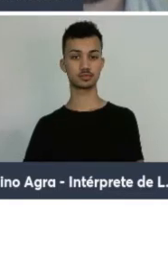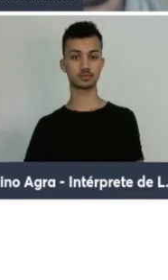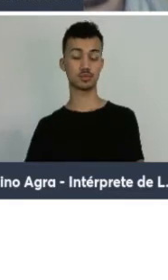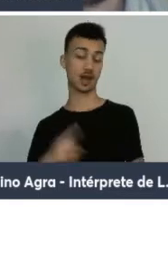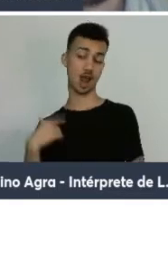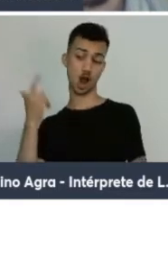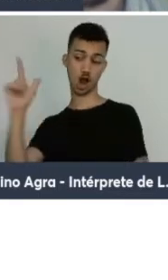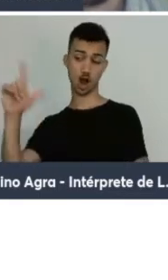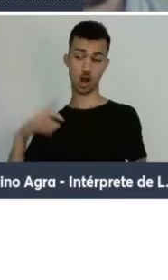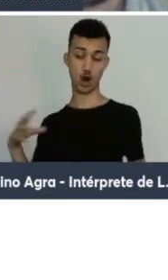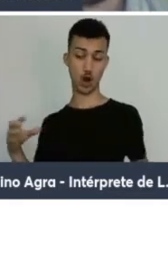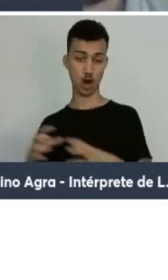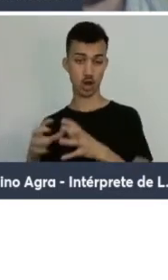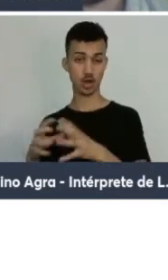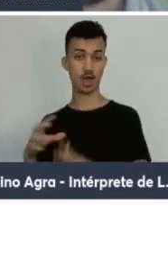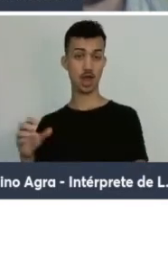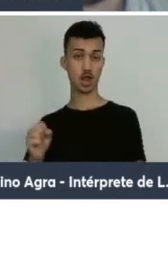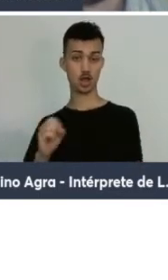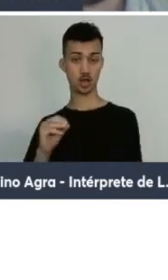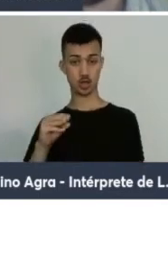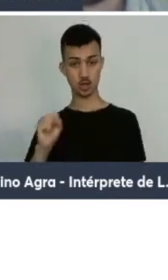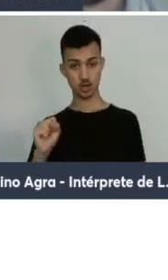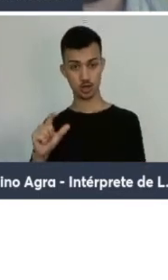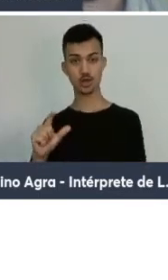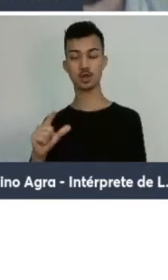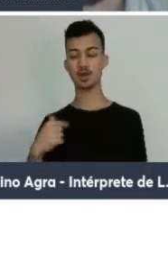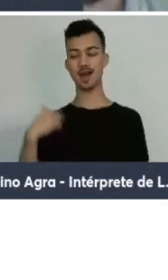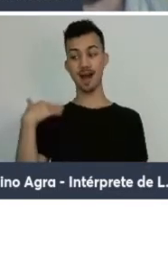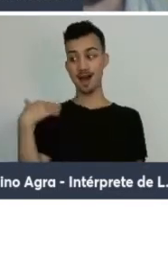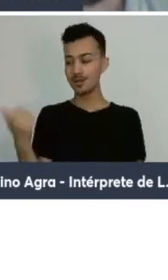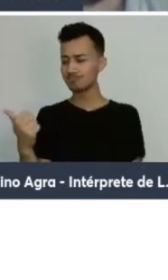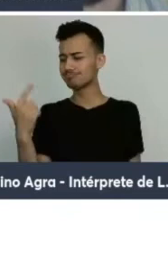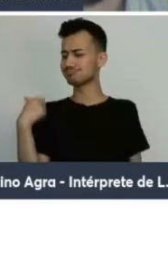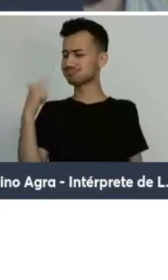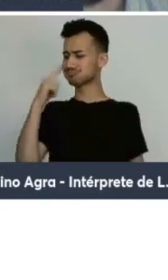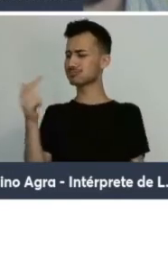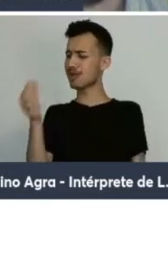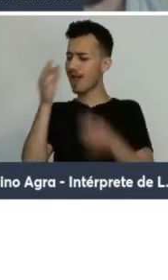com os meninos. Né? Até que na época formou o LF, né?